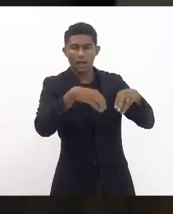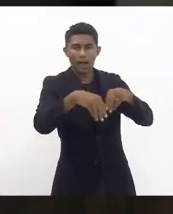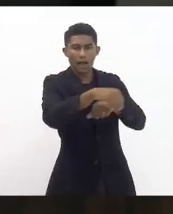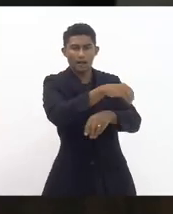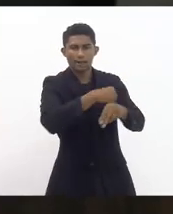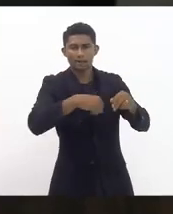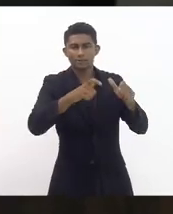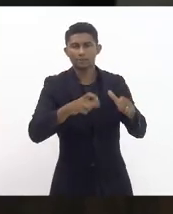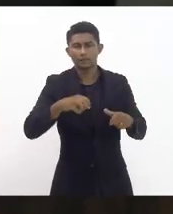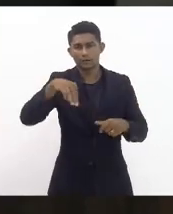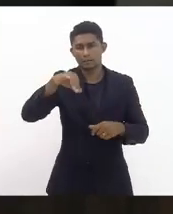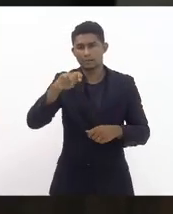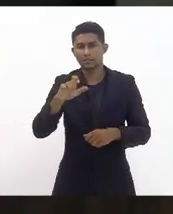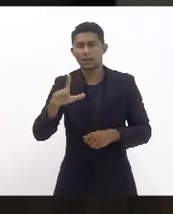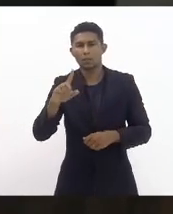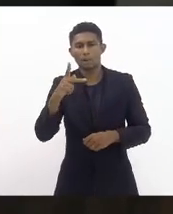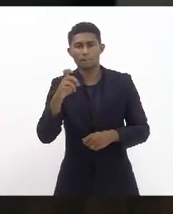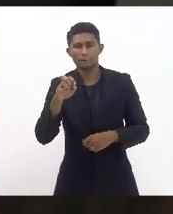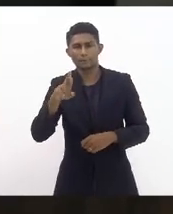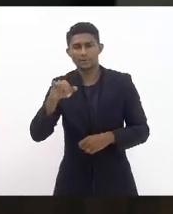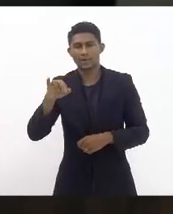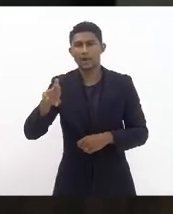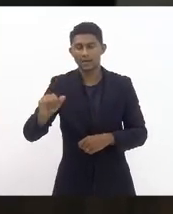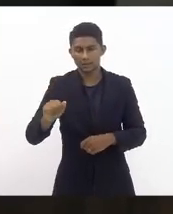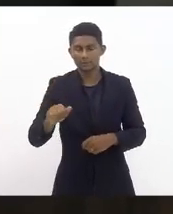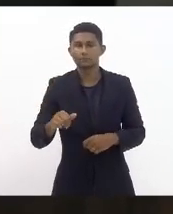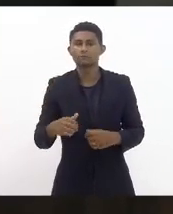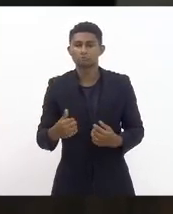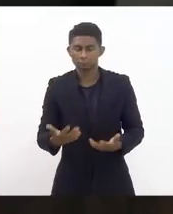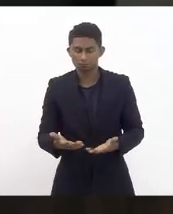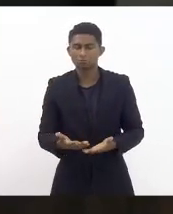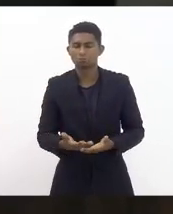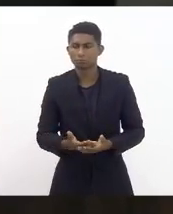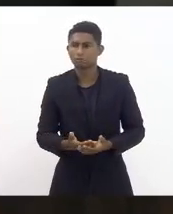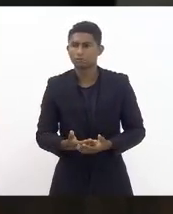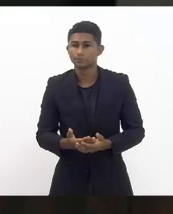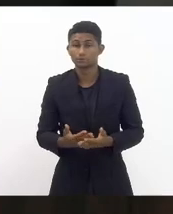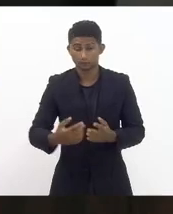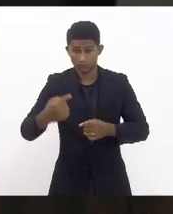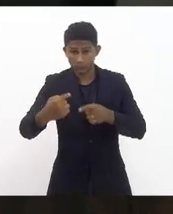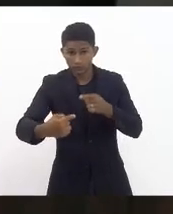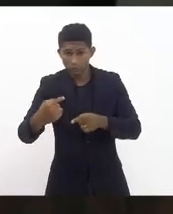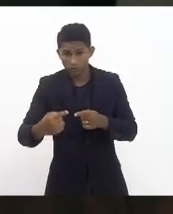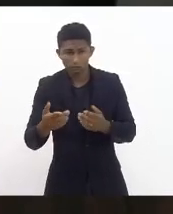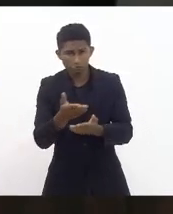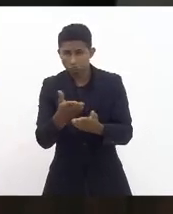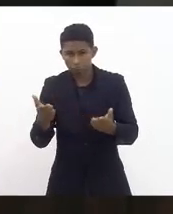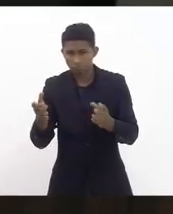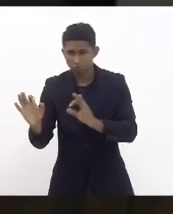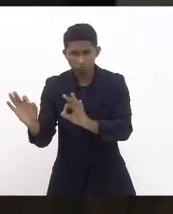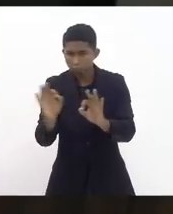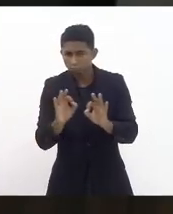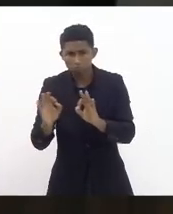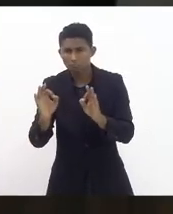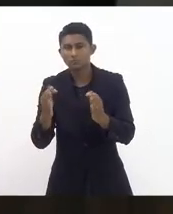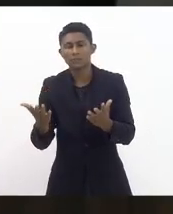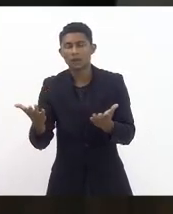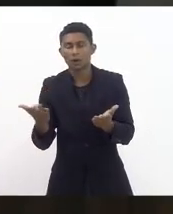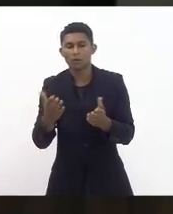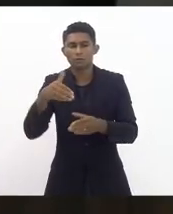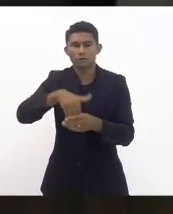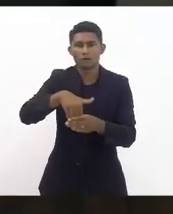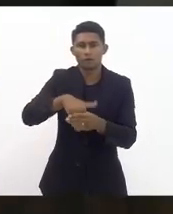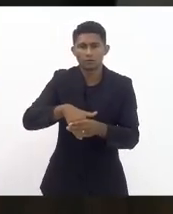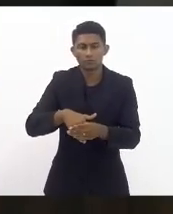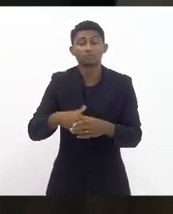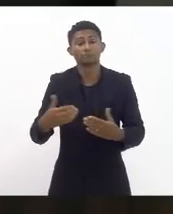Comissão de Indicações Legislativas, favorável, relator deputado Eurico Júnior. Em discussão, não havendo quem queira discutir, encerra a discussão. Em